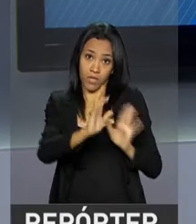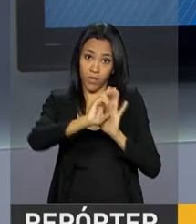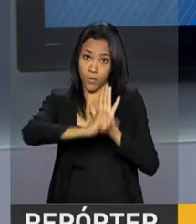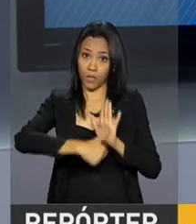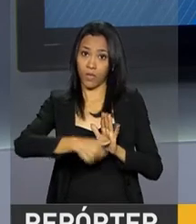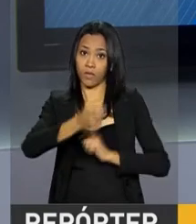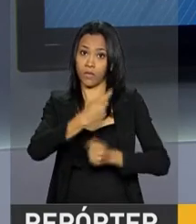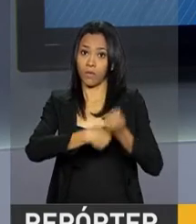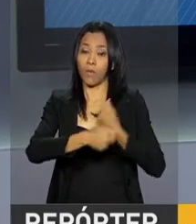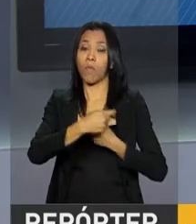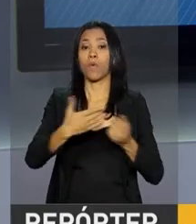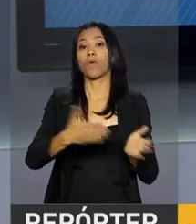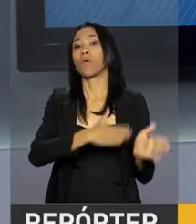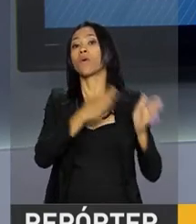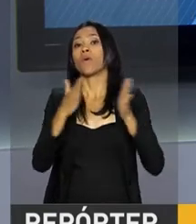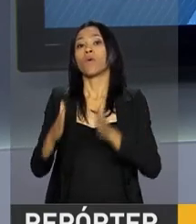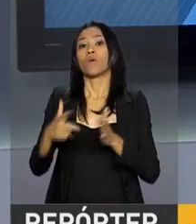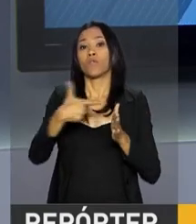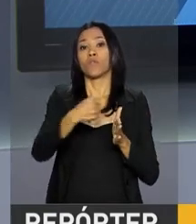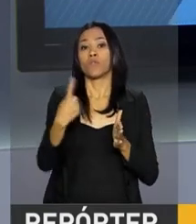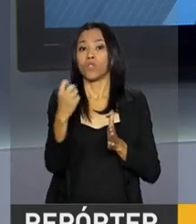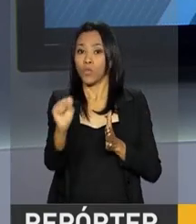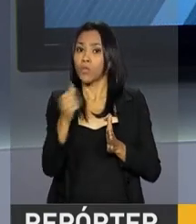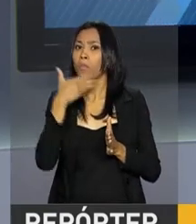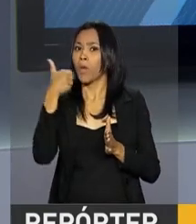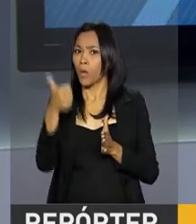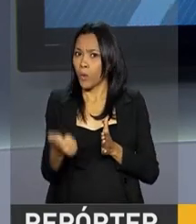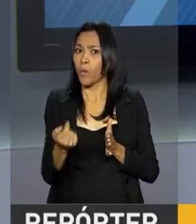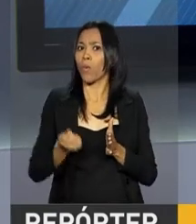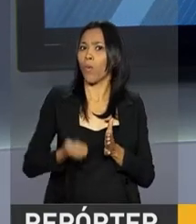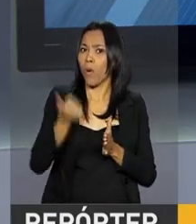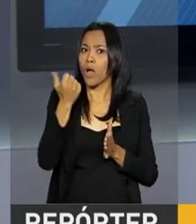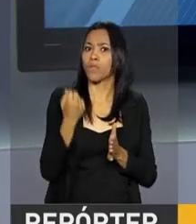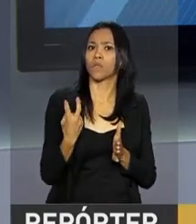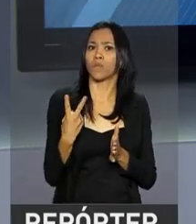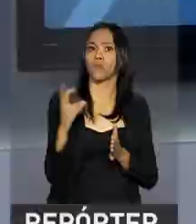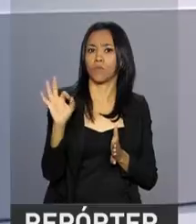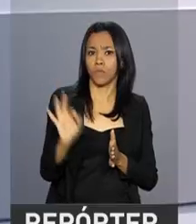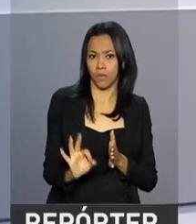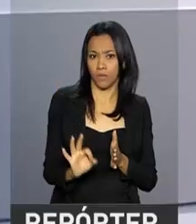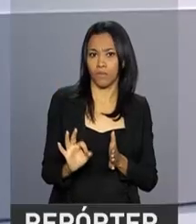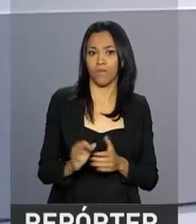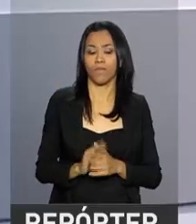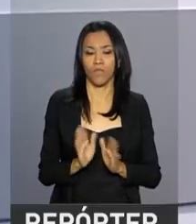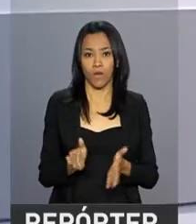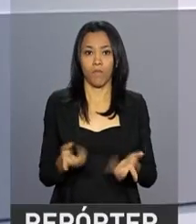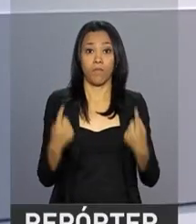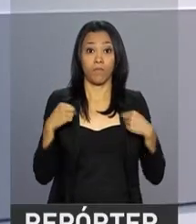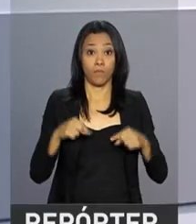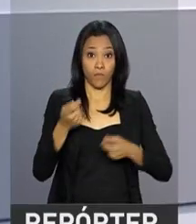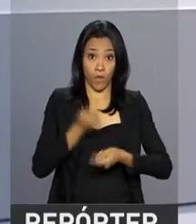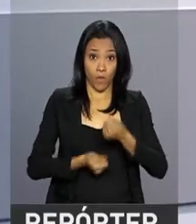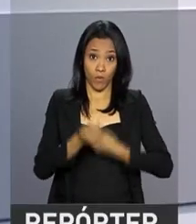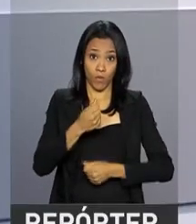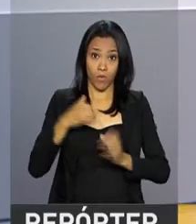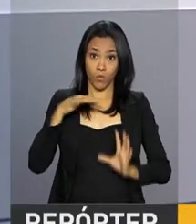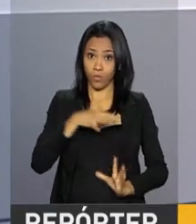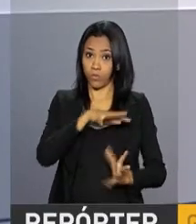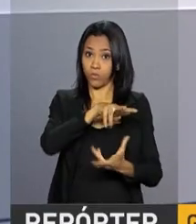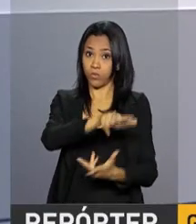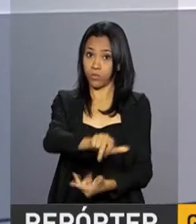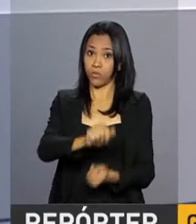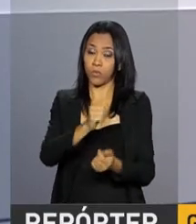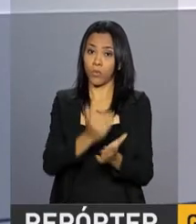2018 a expectativa melhorou também passando para quase 2 por cento para a economia global o crescimento estimado